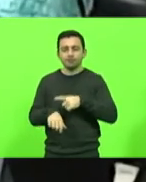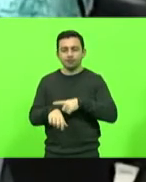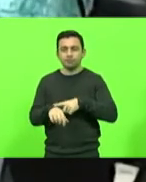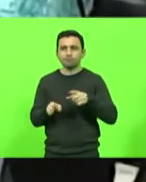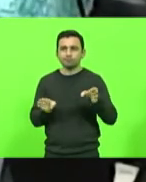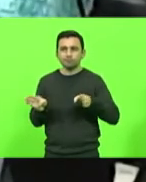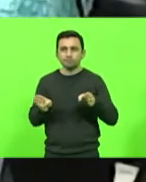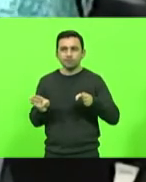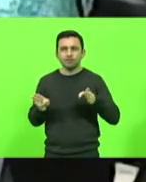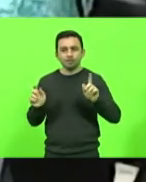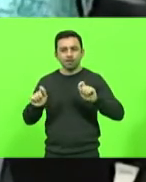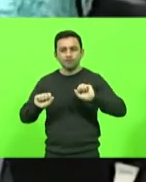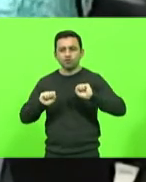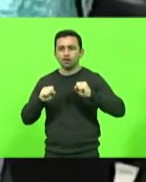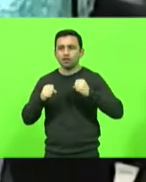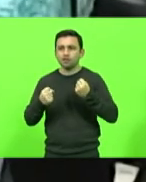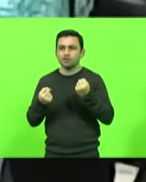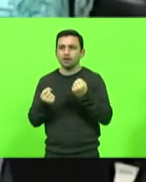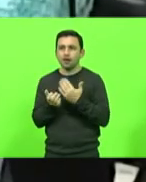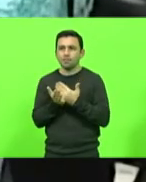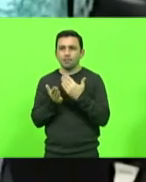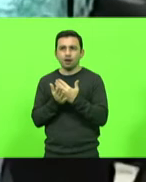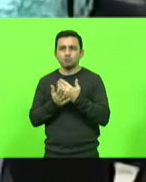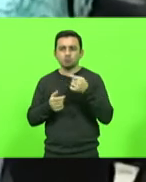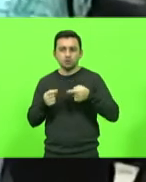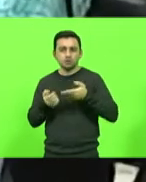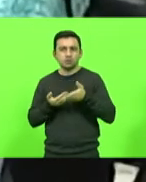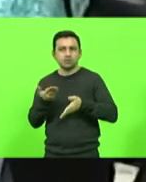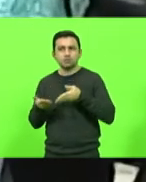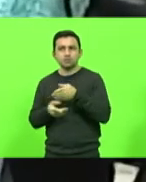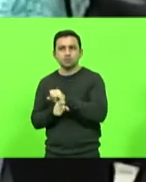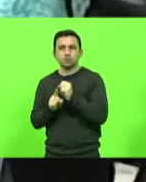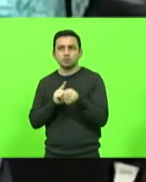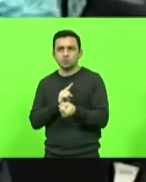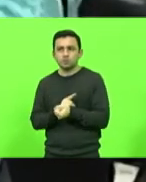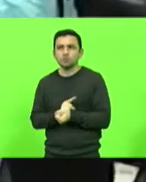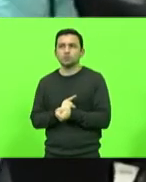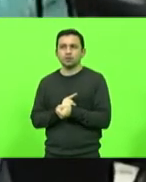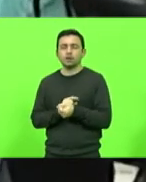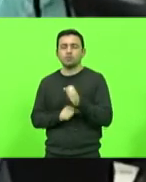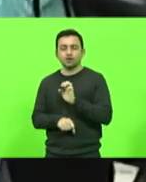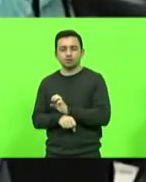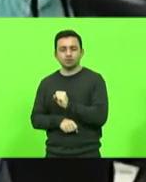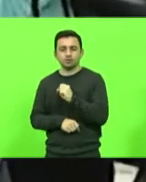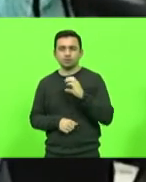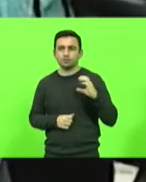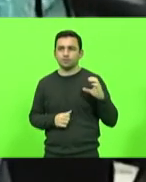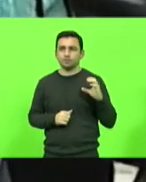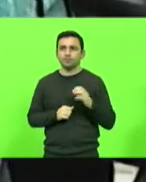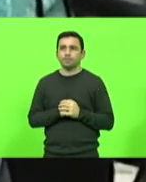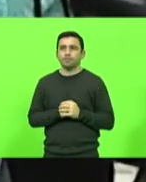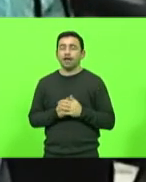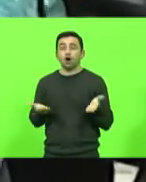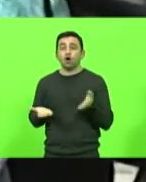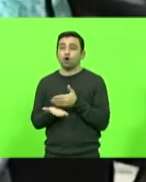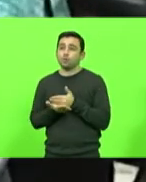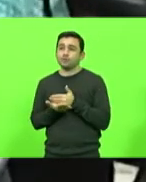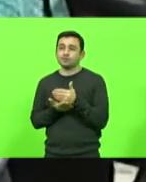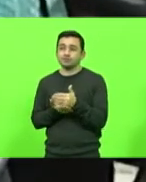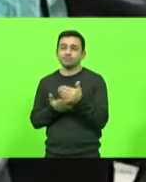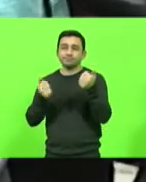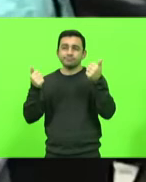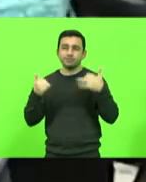aconteça o fortalecimento, né, da política de assistência social no nosso Estado. Então, eu vou iniciar colocando